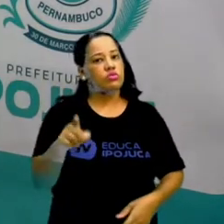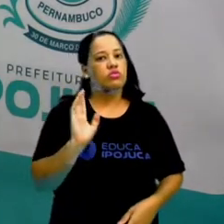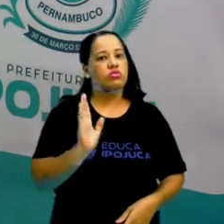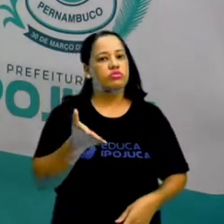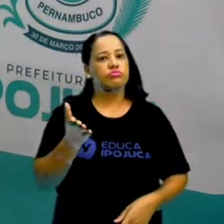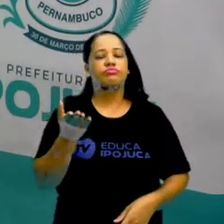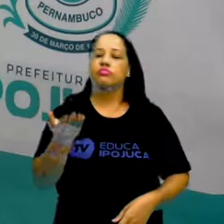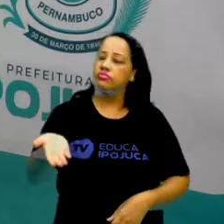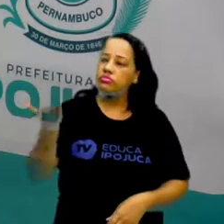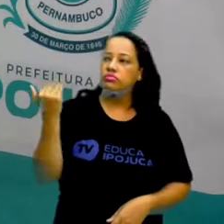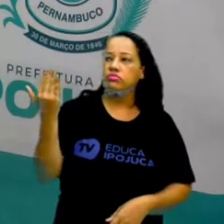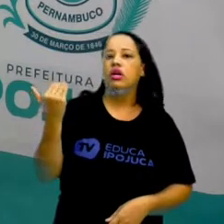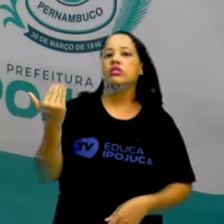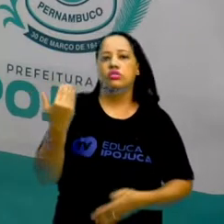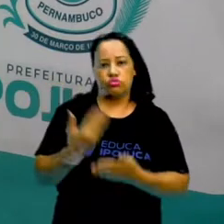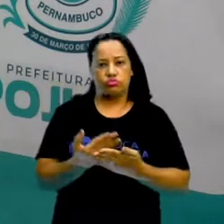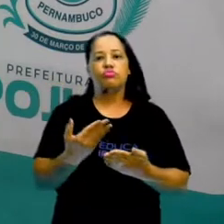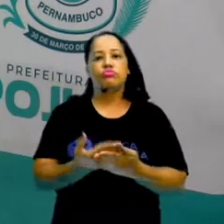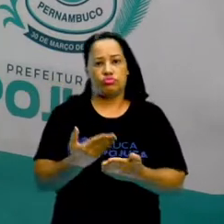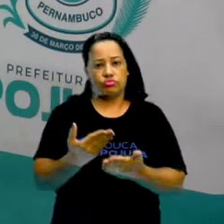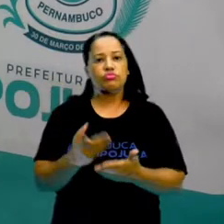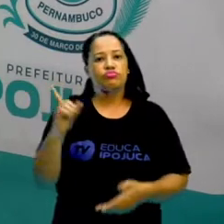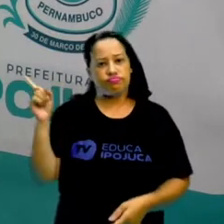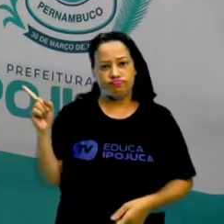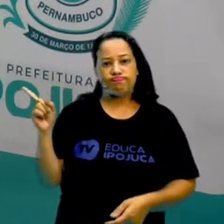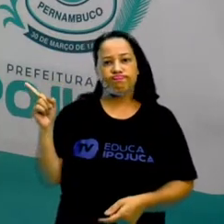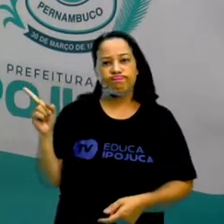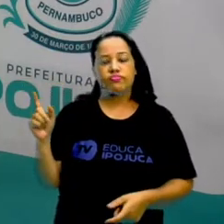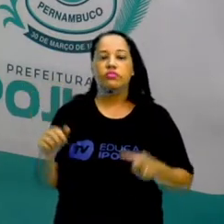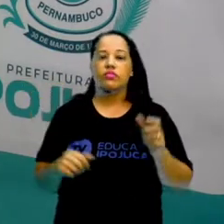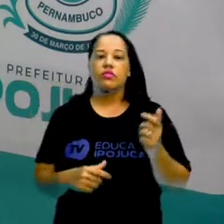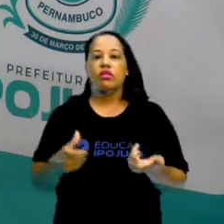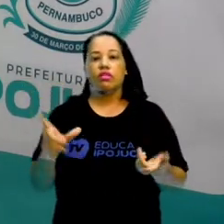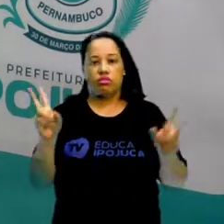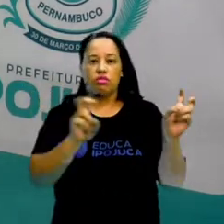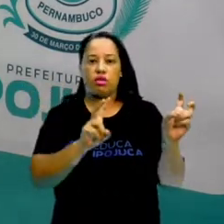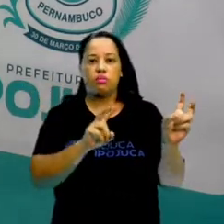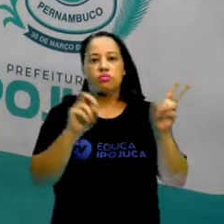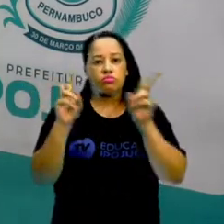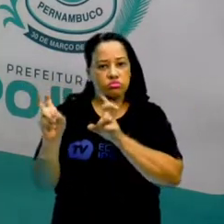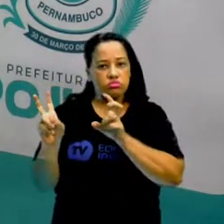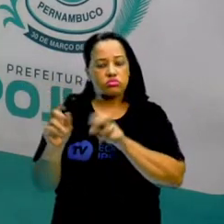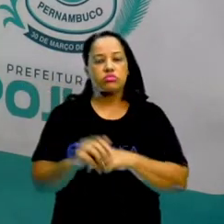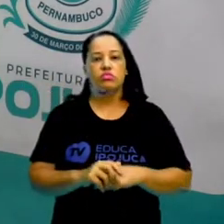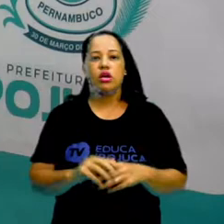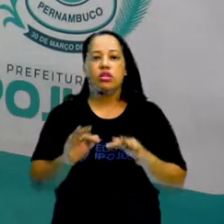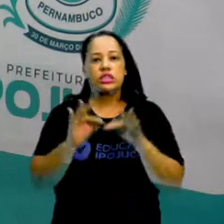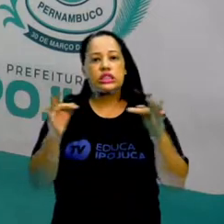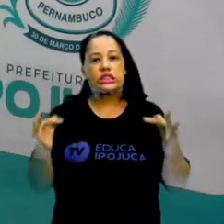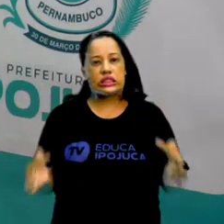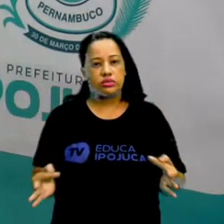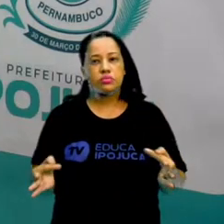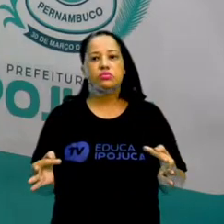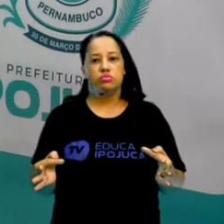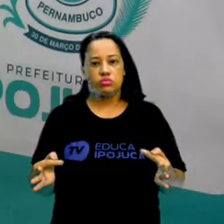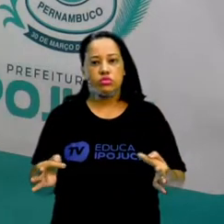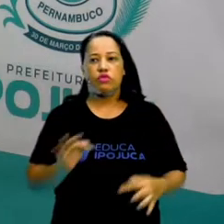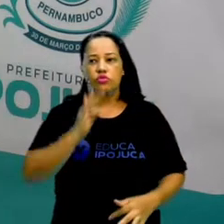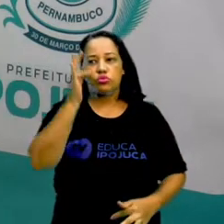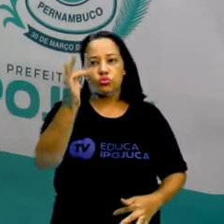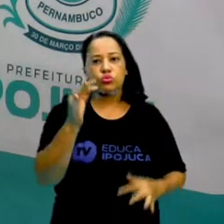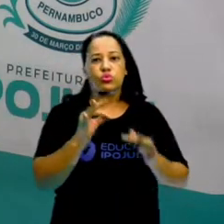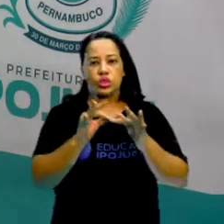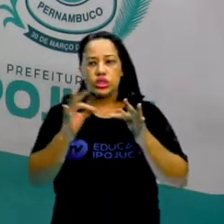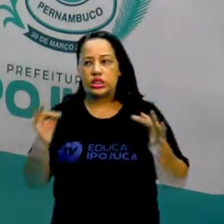no passado essa aula comigo, certo? É uma aula falando sobre o Simple Future, o